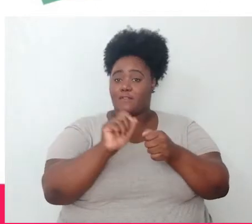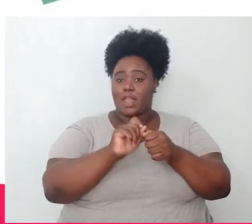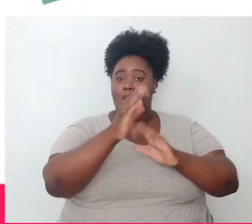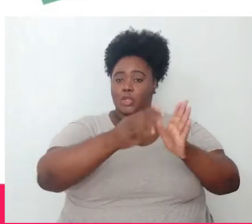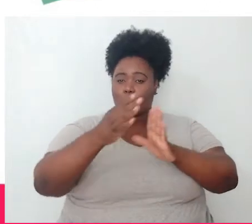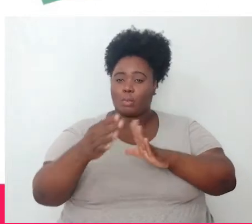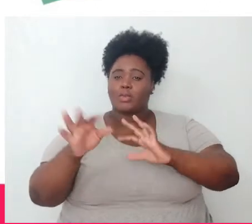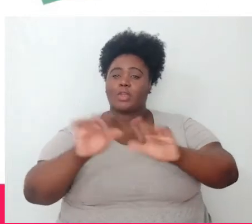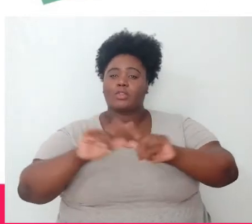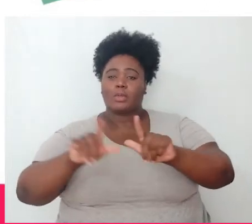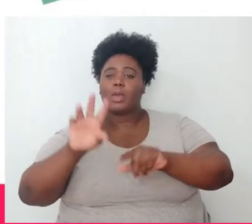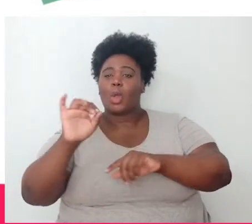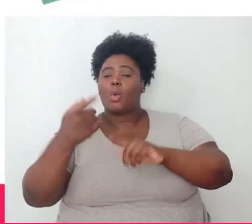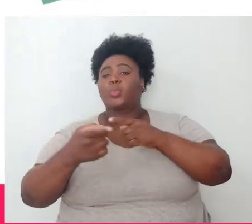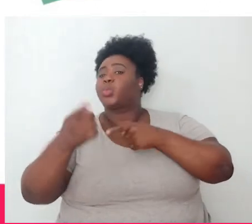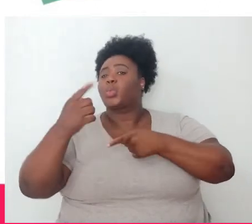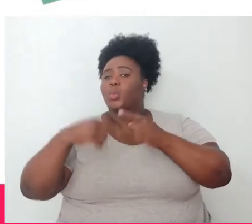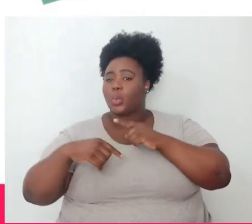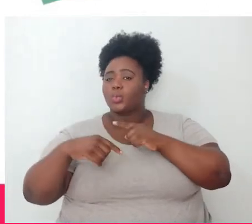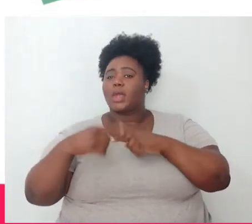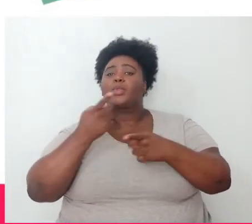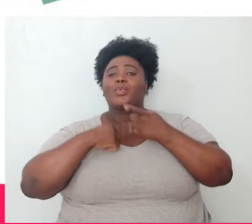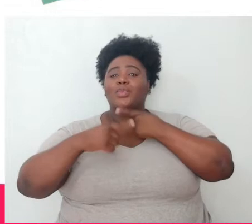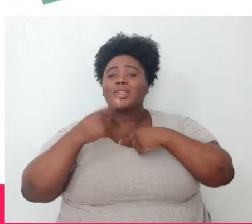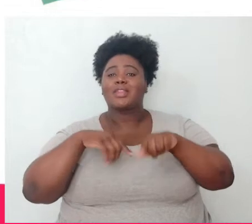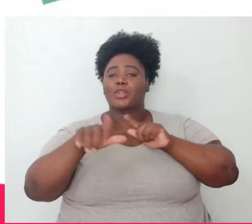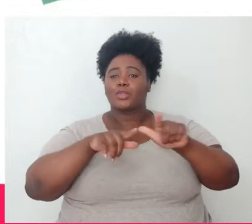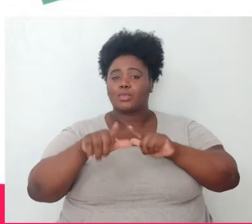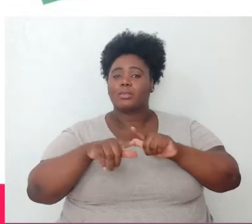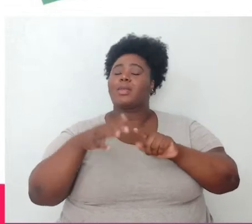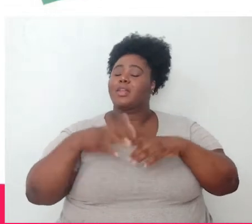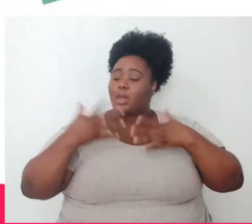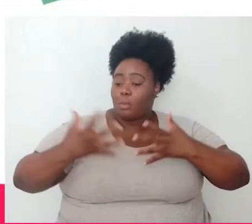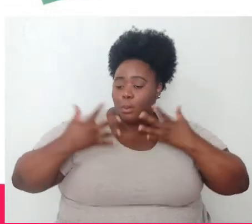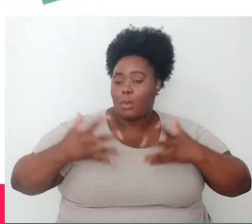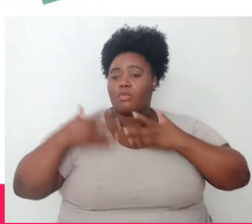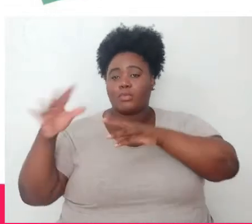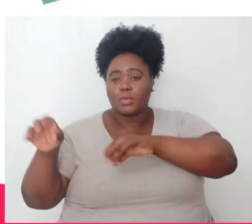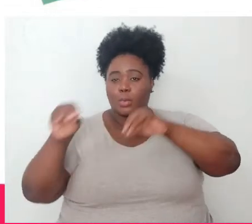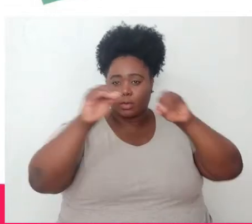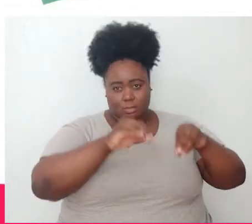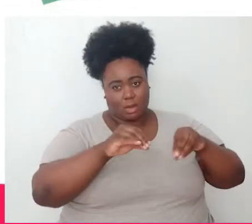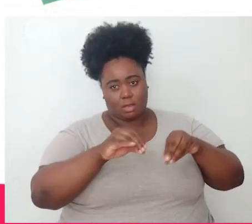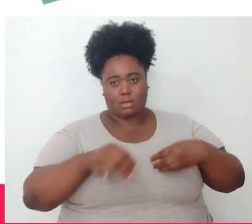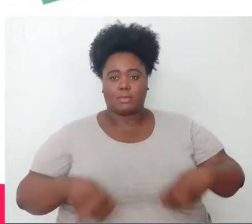processo criativo dos trabalhos, ou ao contrário, né, foi o desejo do trabalho que te moveu para esse outro